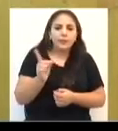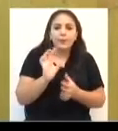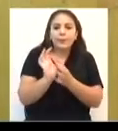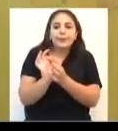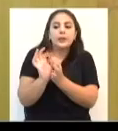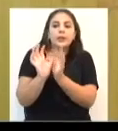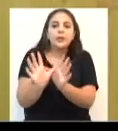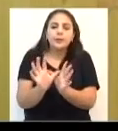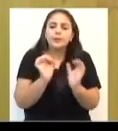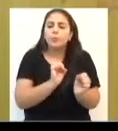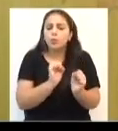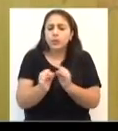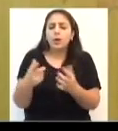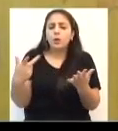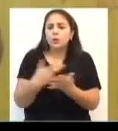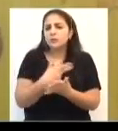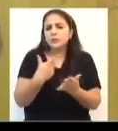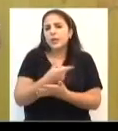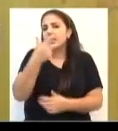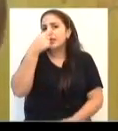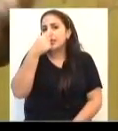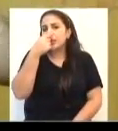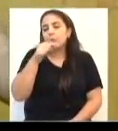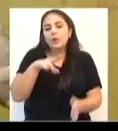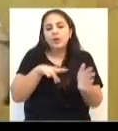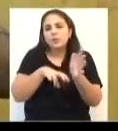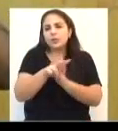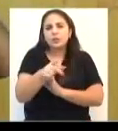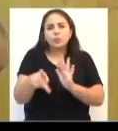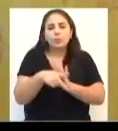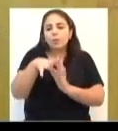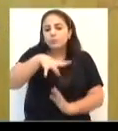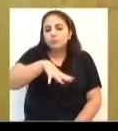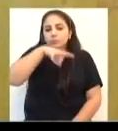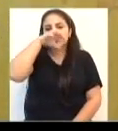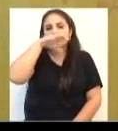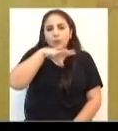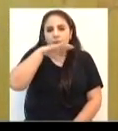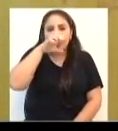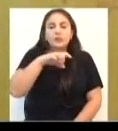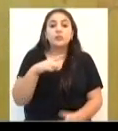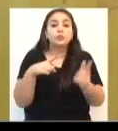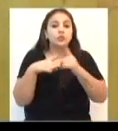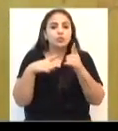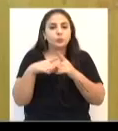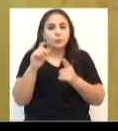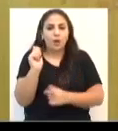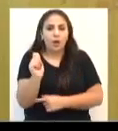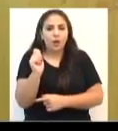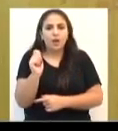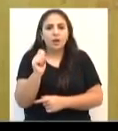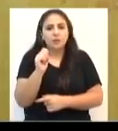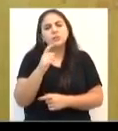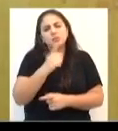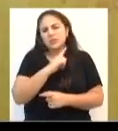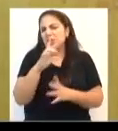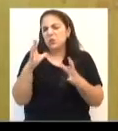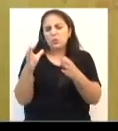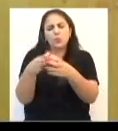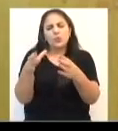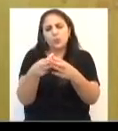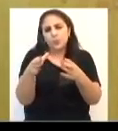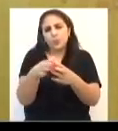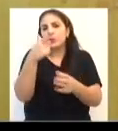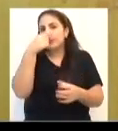a possibilidade de ter gripe por vírus sincial respiratório, por influenza do tipo A, enfim, tem um zoológico inteiro